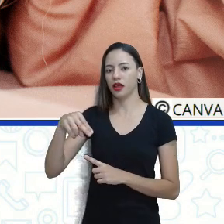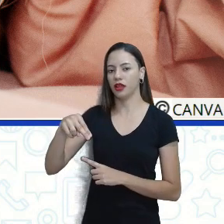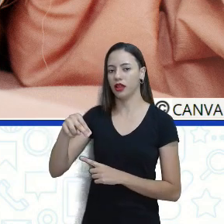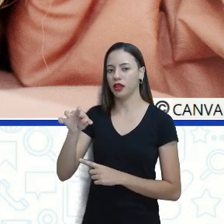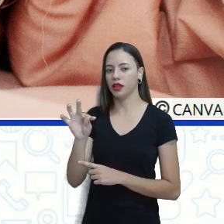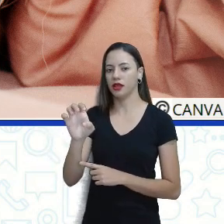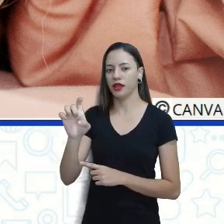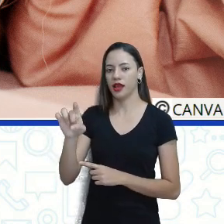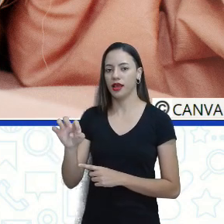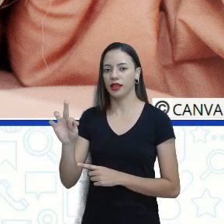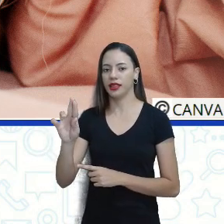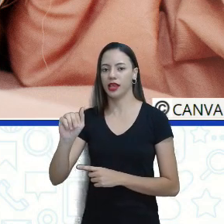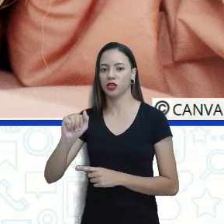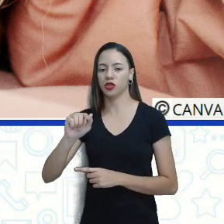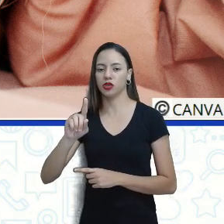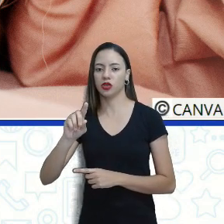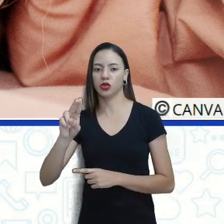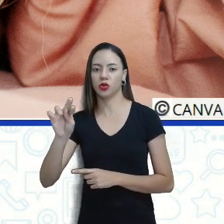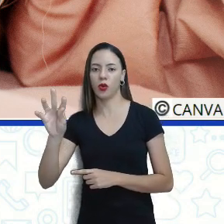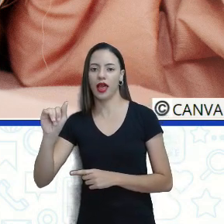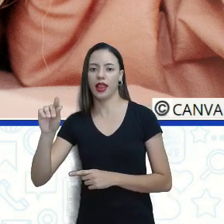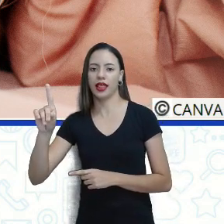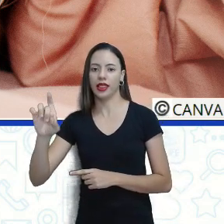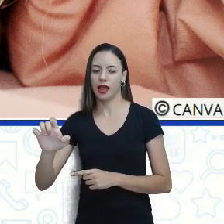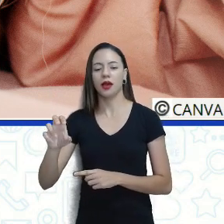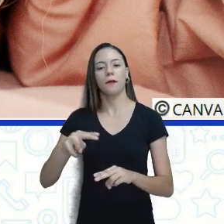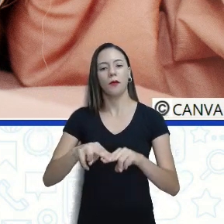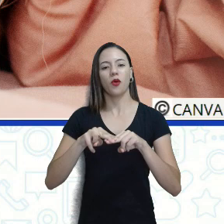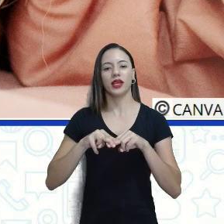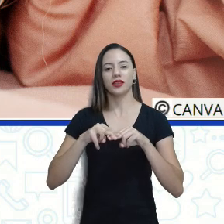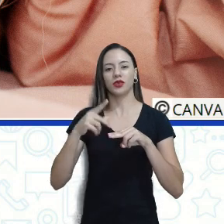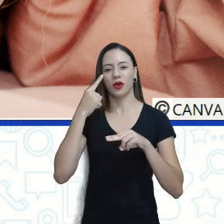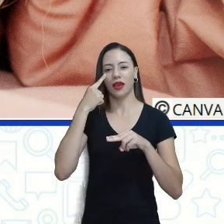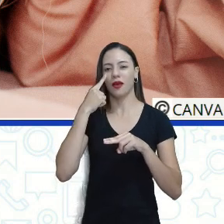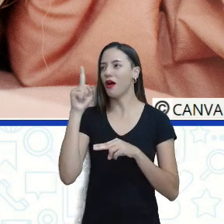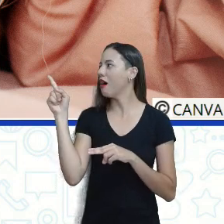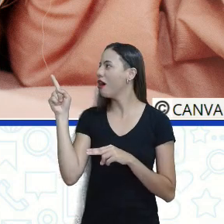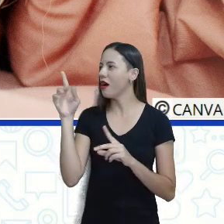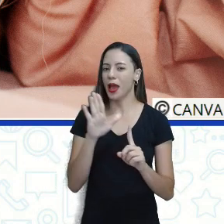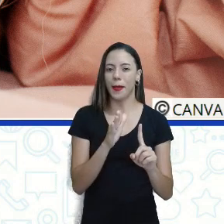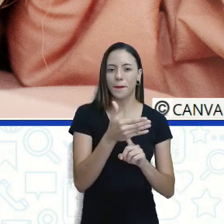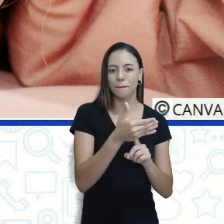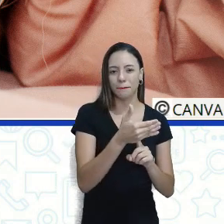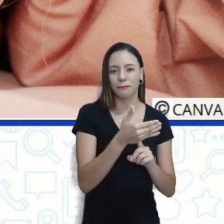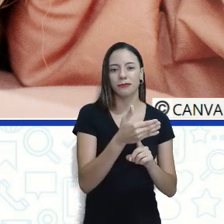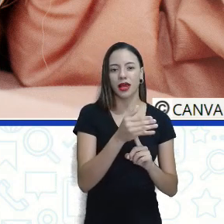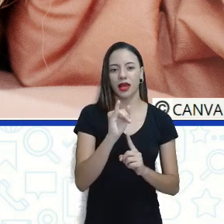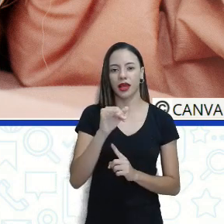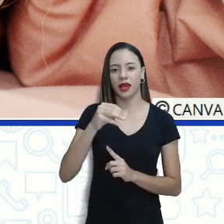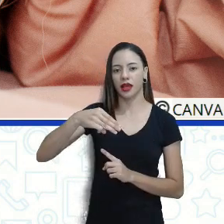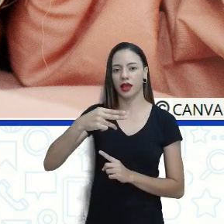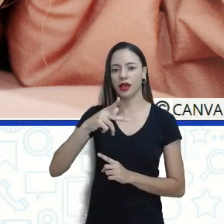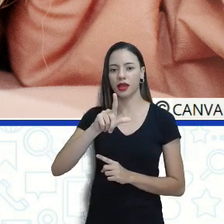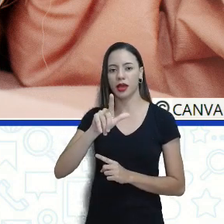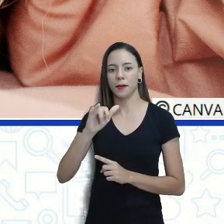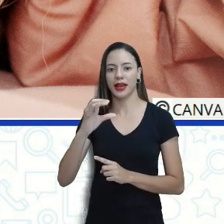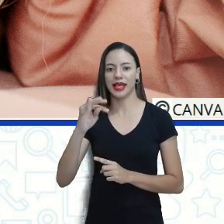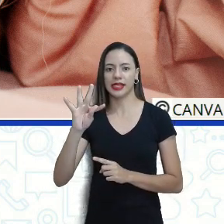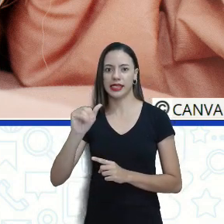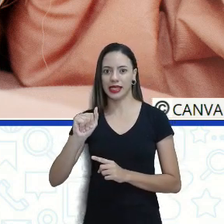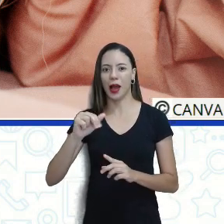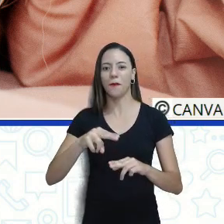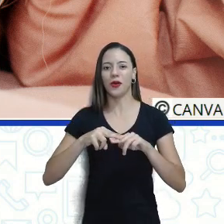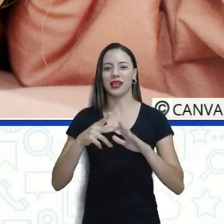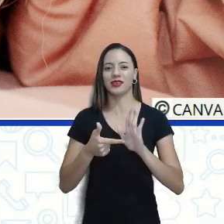aquela implícita, e aí por isso que eu trouxe um cachorrinho escondido, porque, né, é uma intertextualidade que